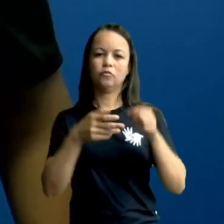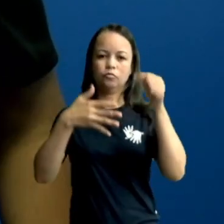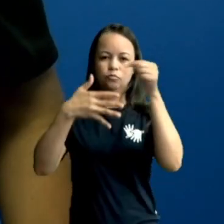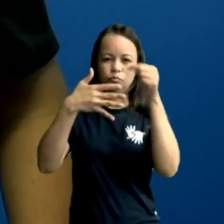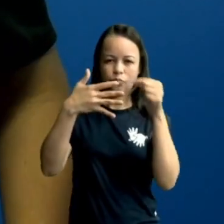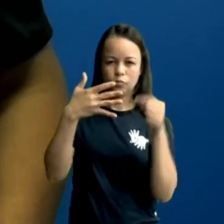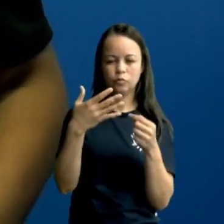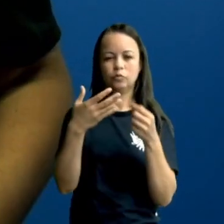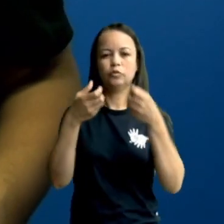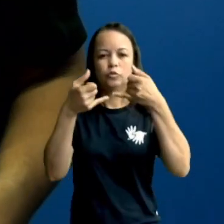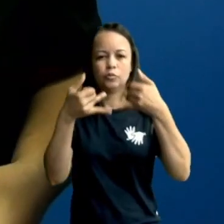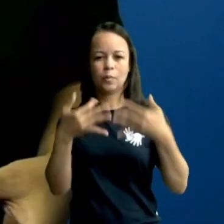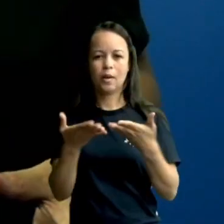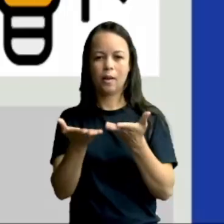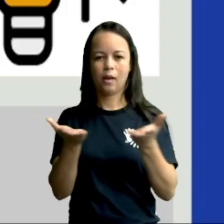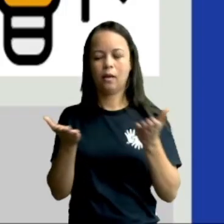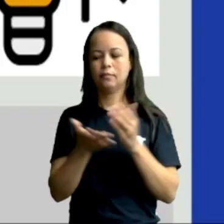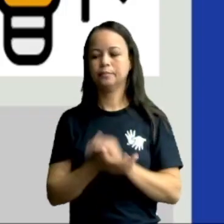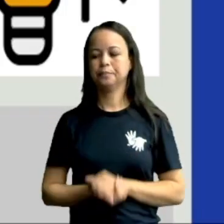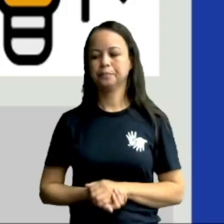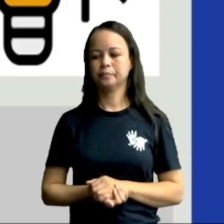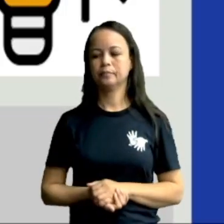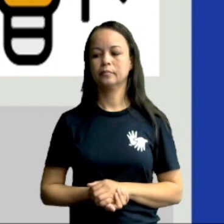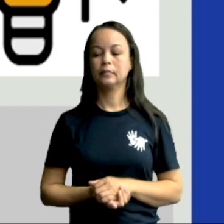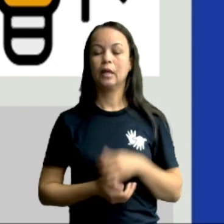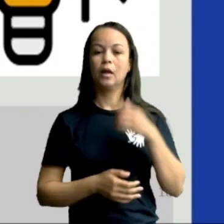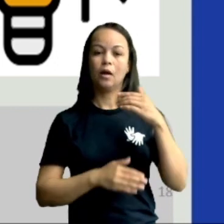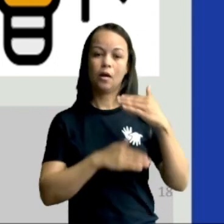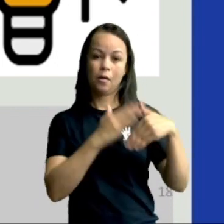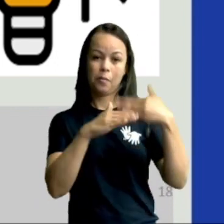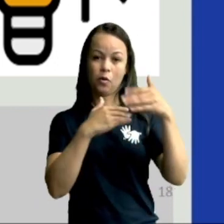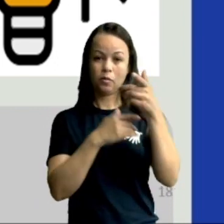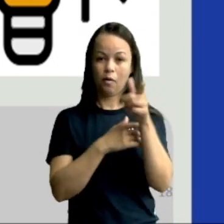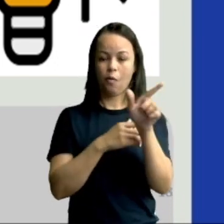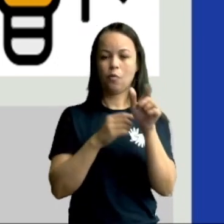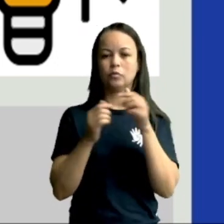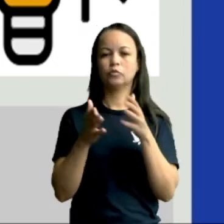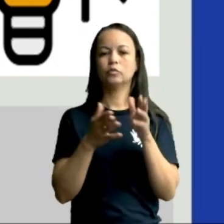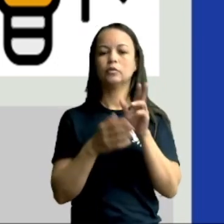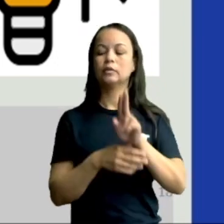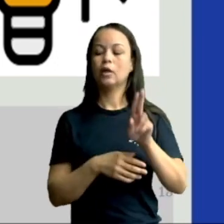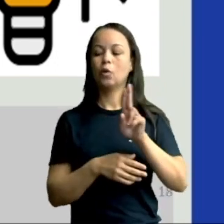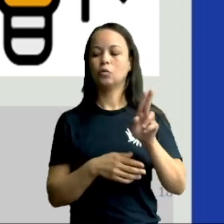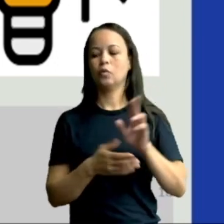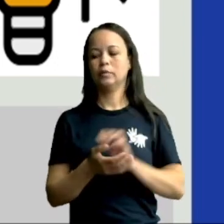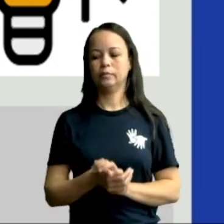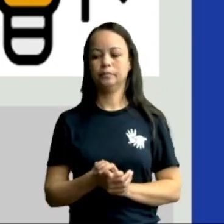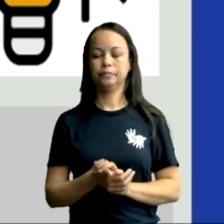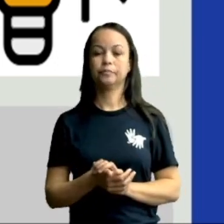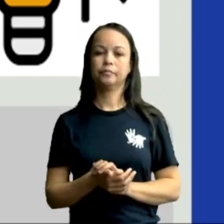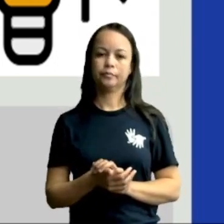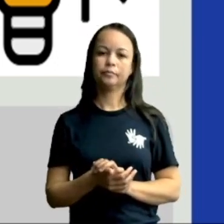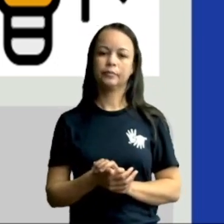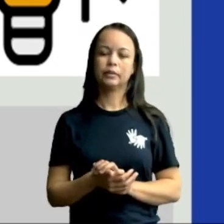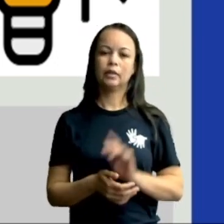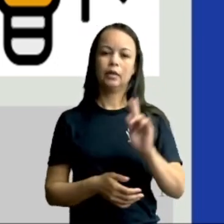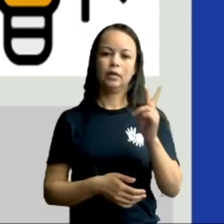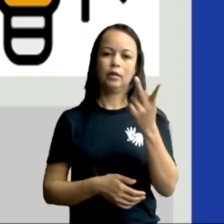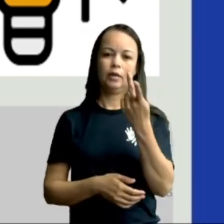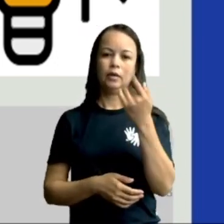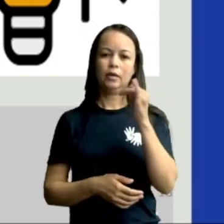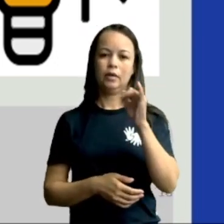gente? Gente, esses outros processos é chamado de hibridismo,